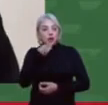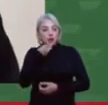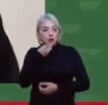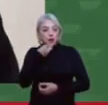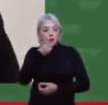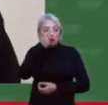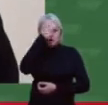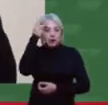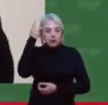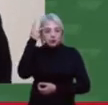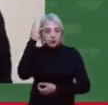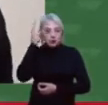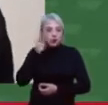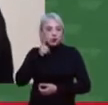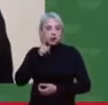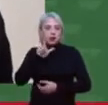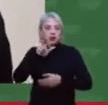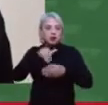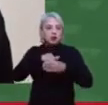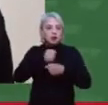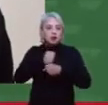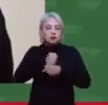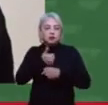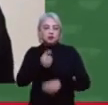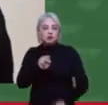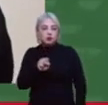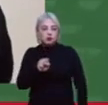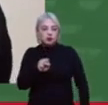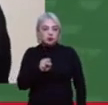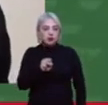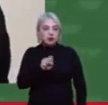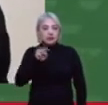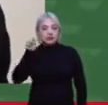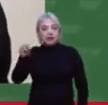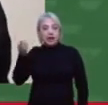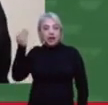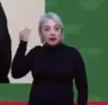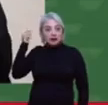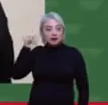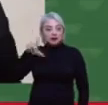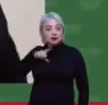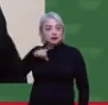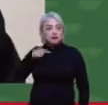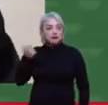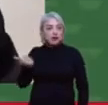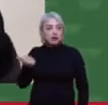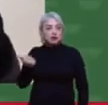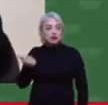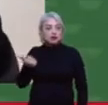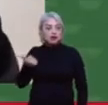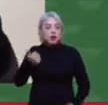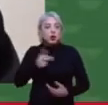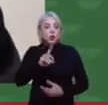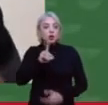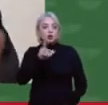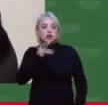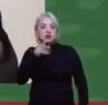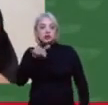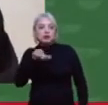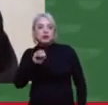pessoas não elegeriam em 2018, se lá tivesse prevalecido o